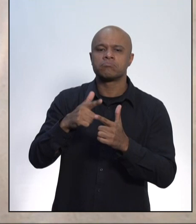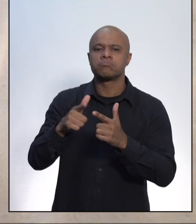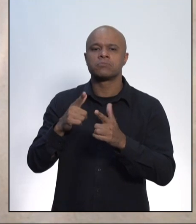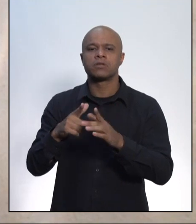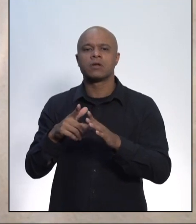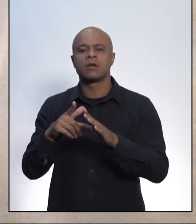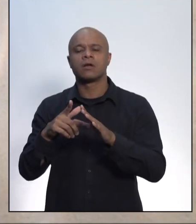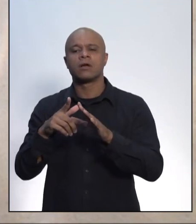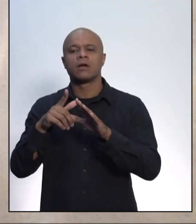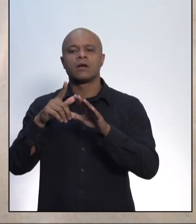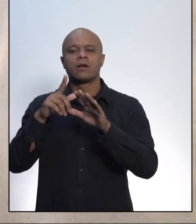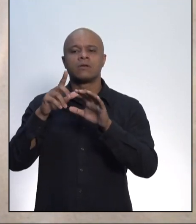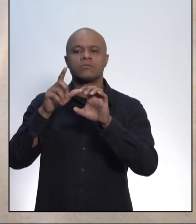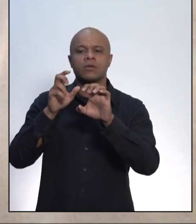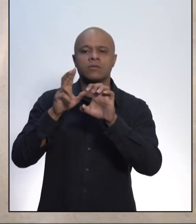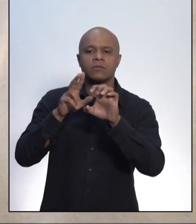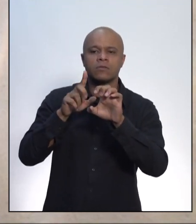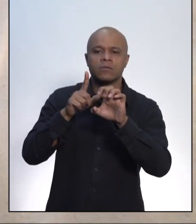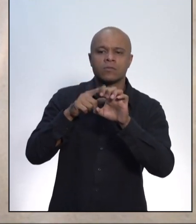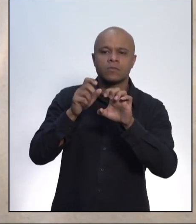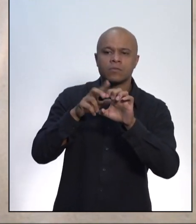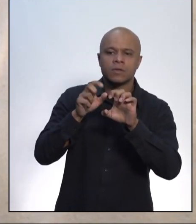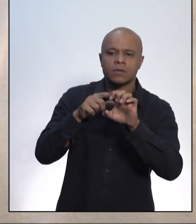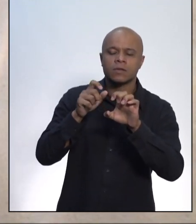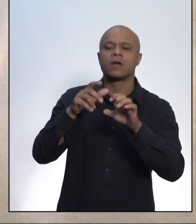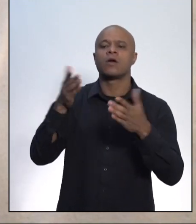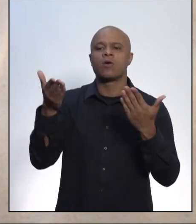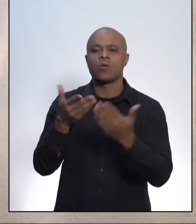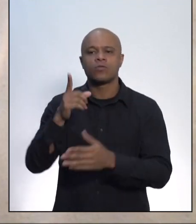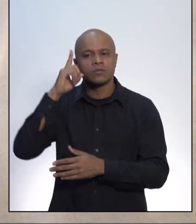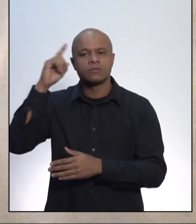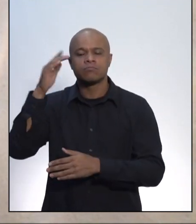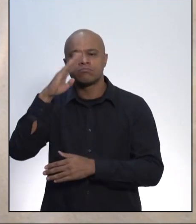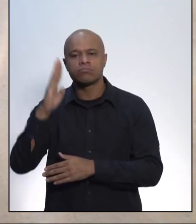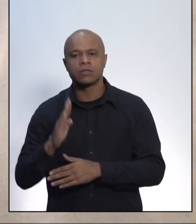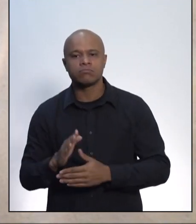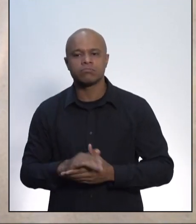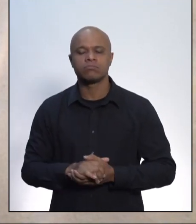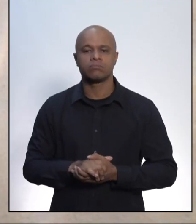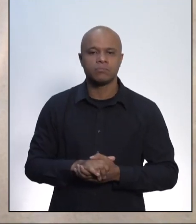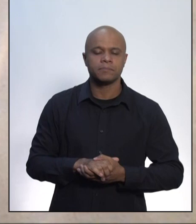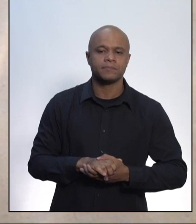como enfrentar os principais problemas para empreender hoje em dia no Brasil?